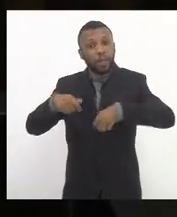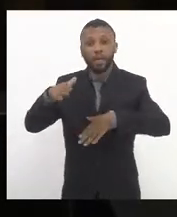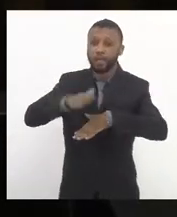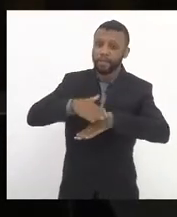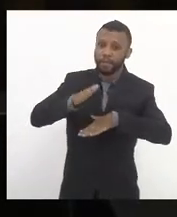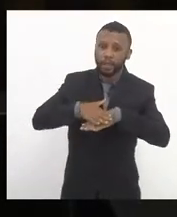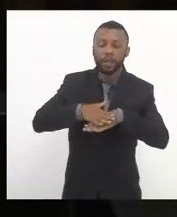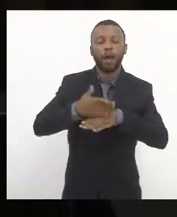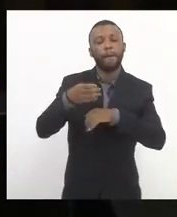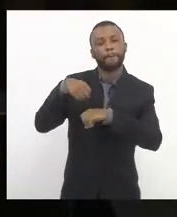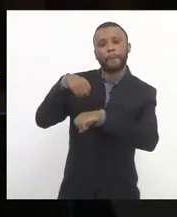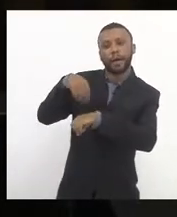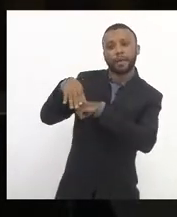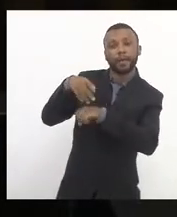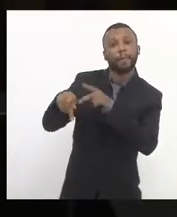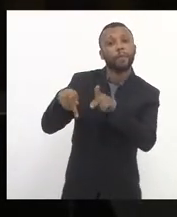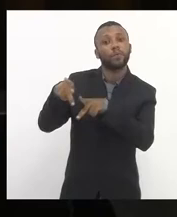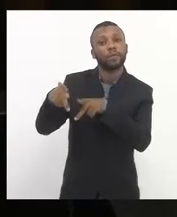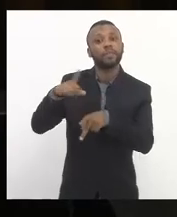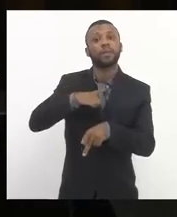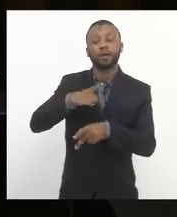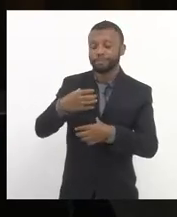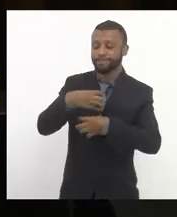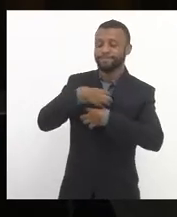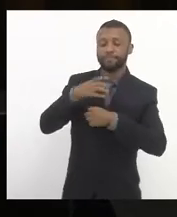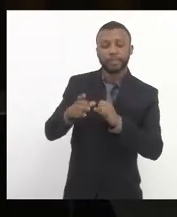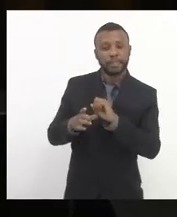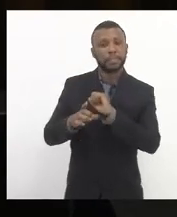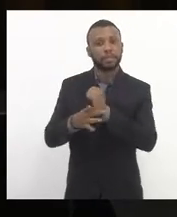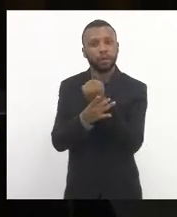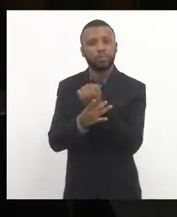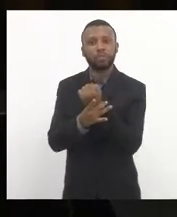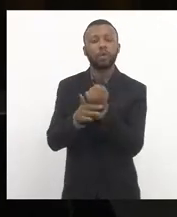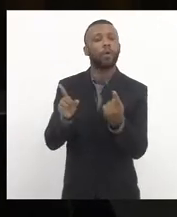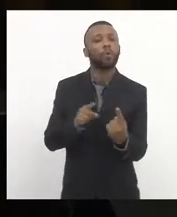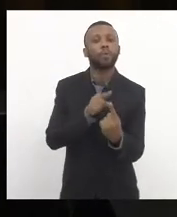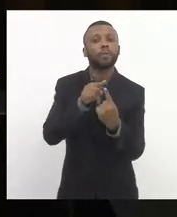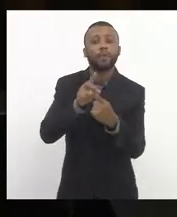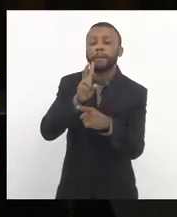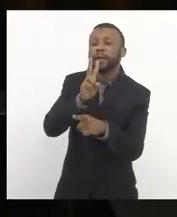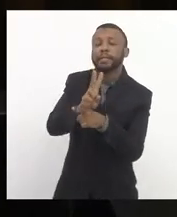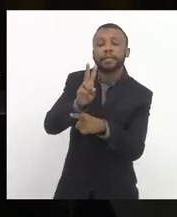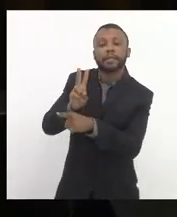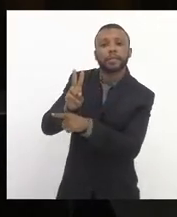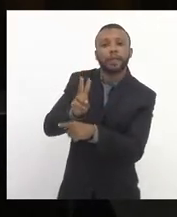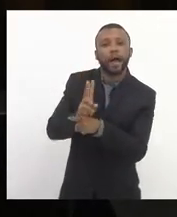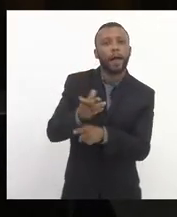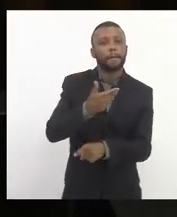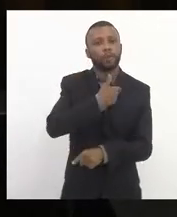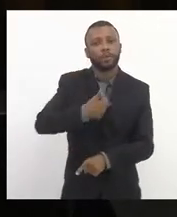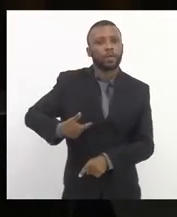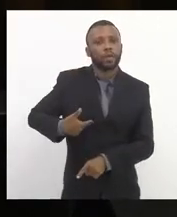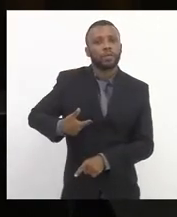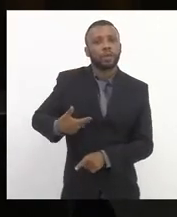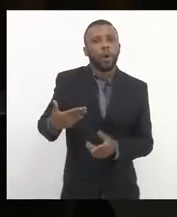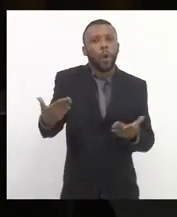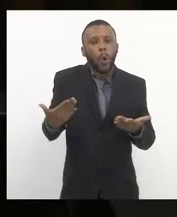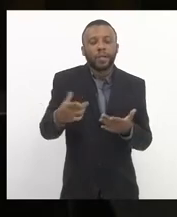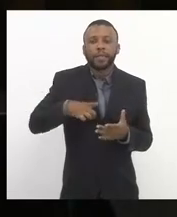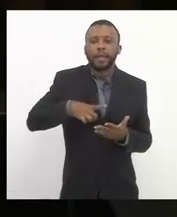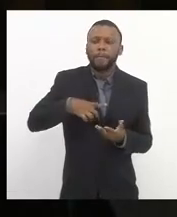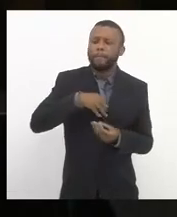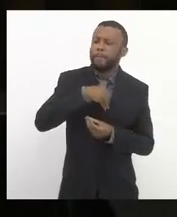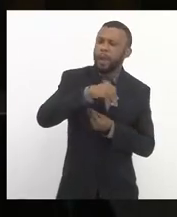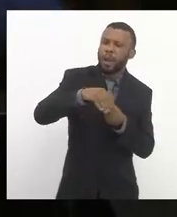passar para a população uma segurança de prezar pelo Estado, hoje está todo envolvido nesse